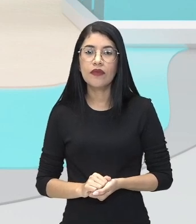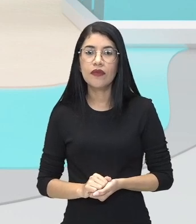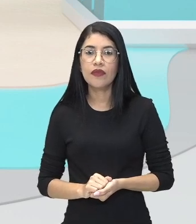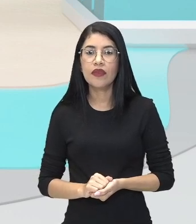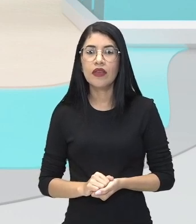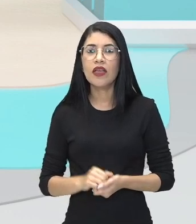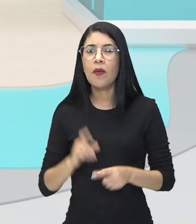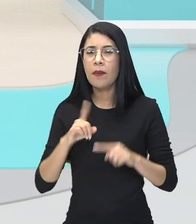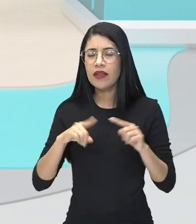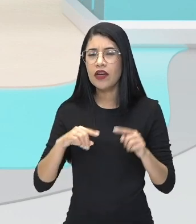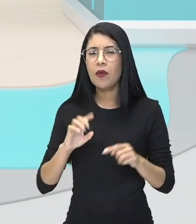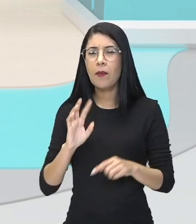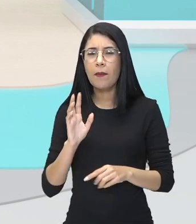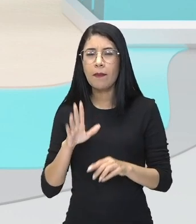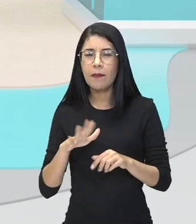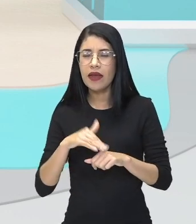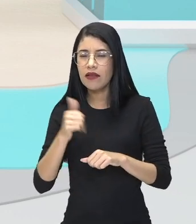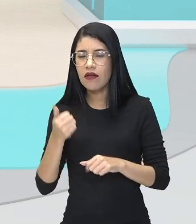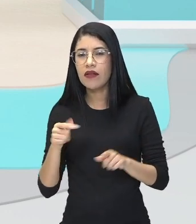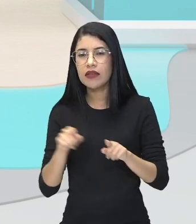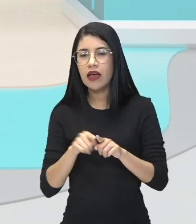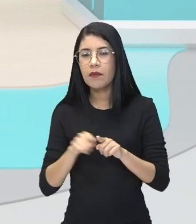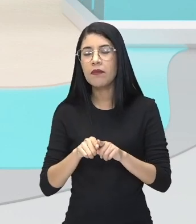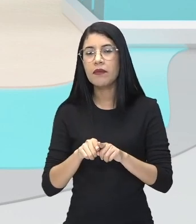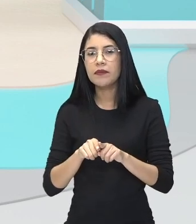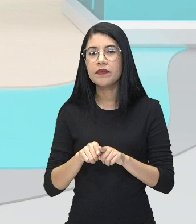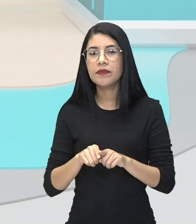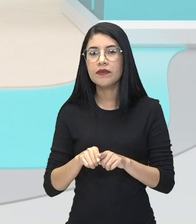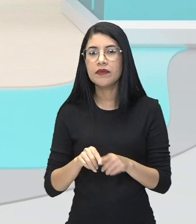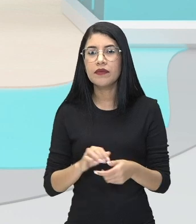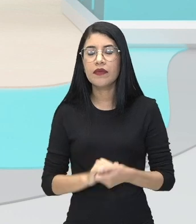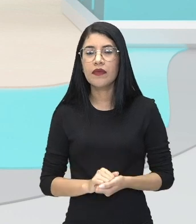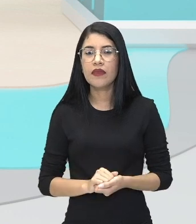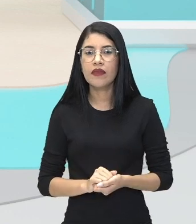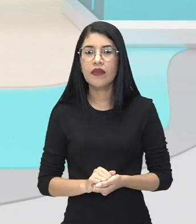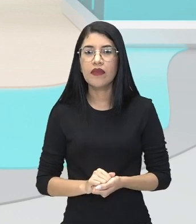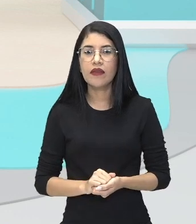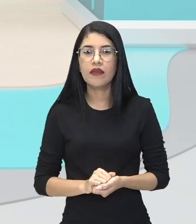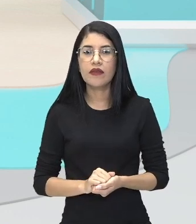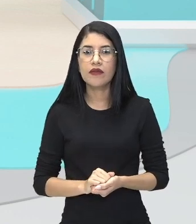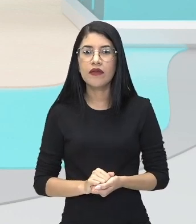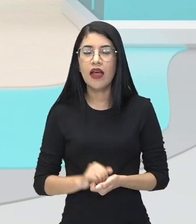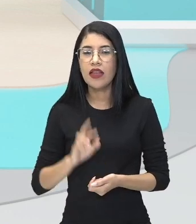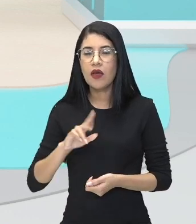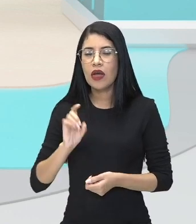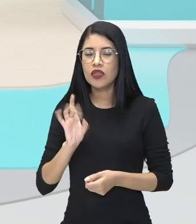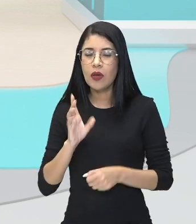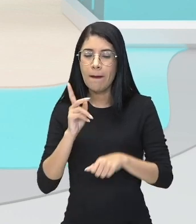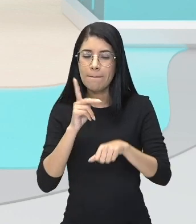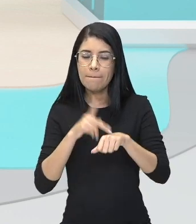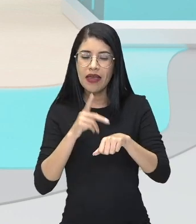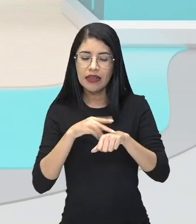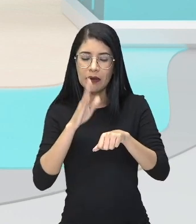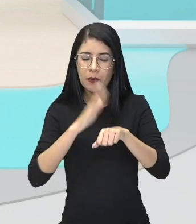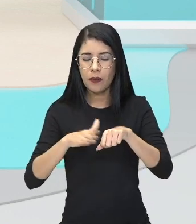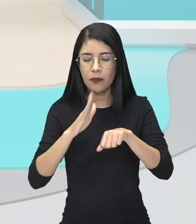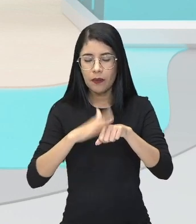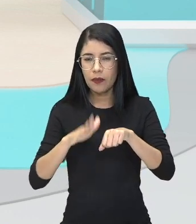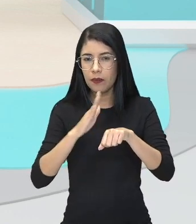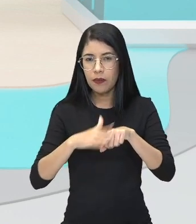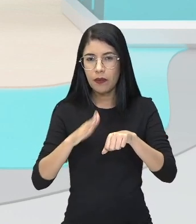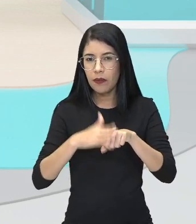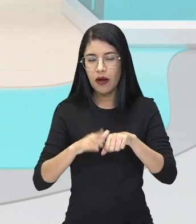mais aprimorados, com melhor acabamento, não era mais a pedra lascada, e sim